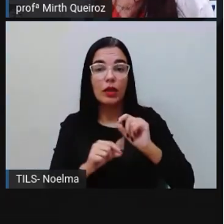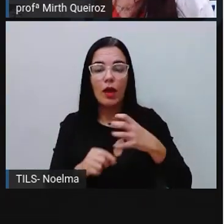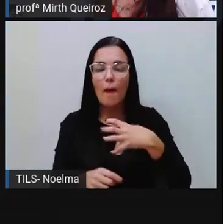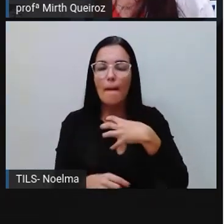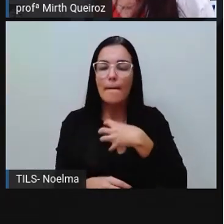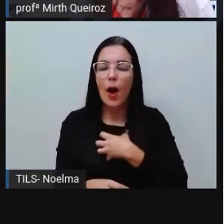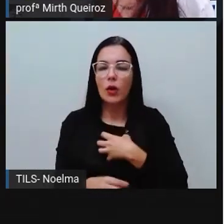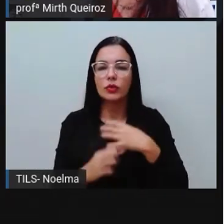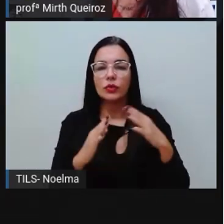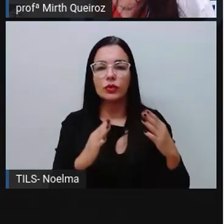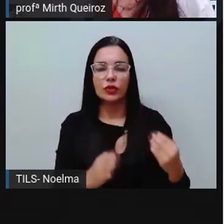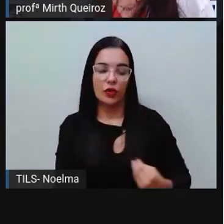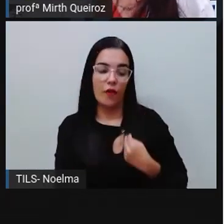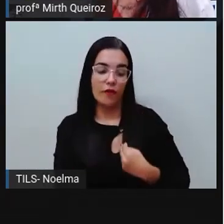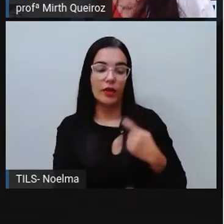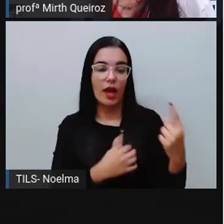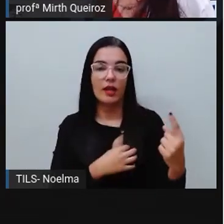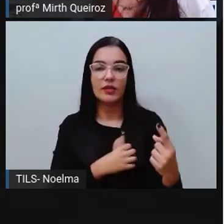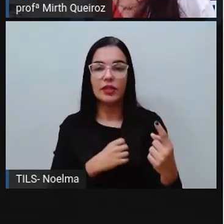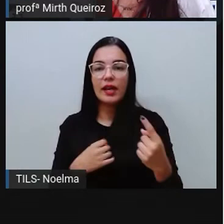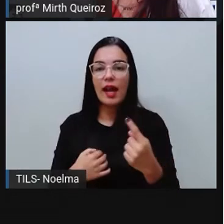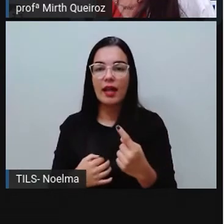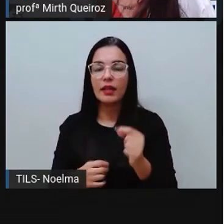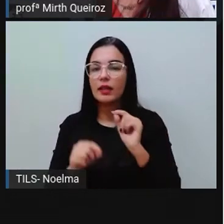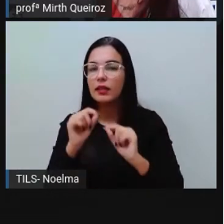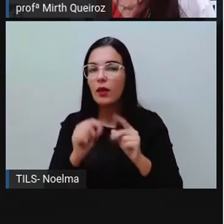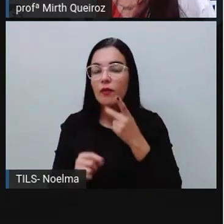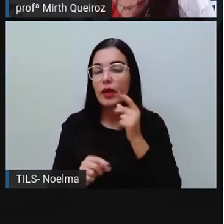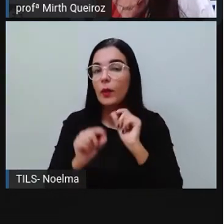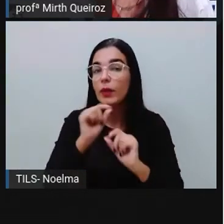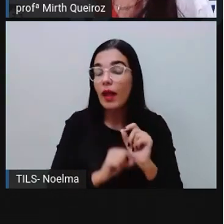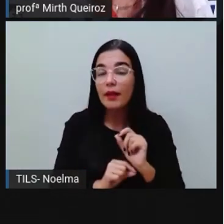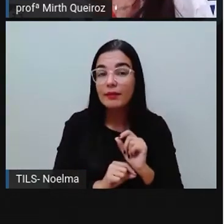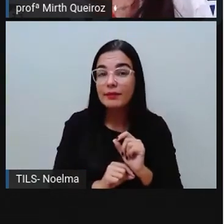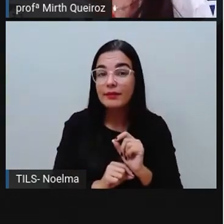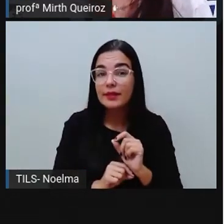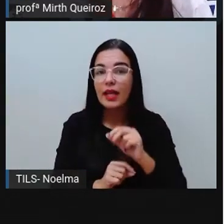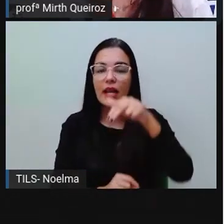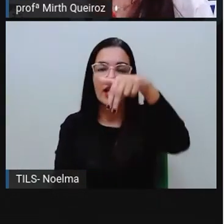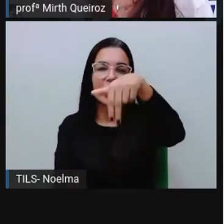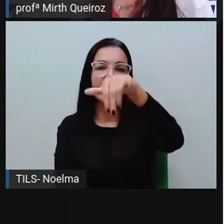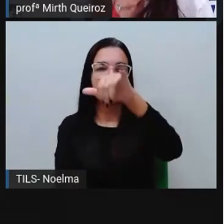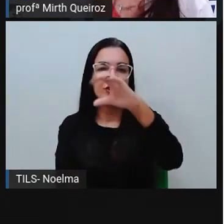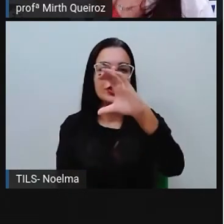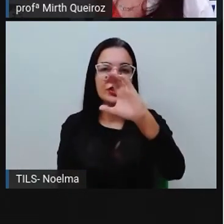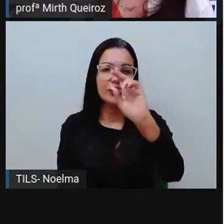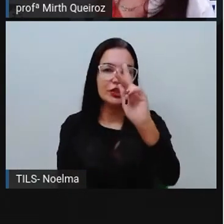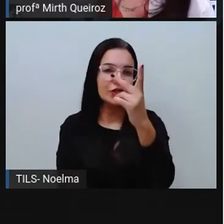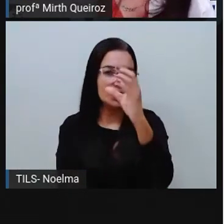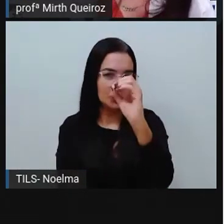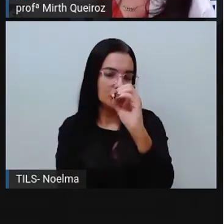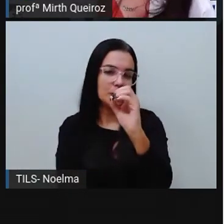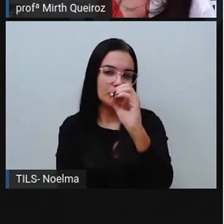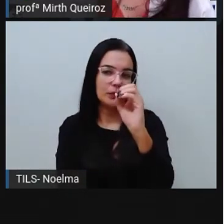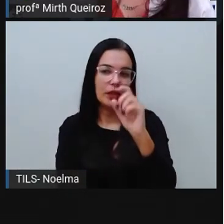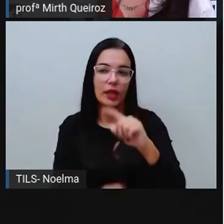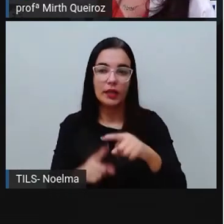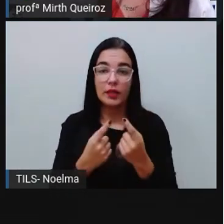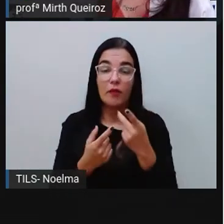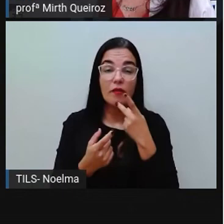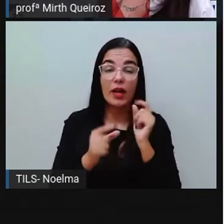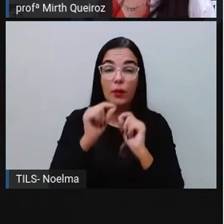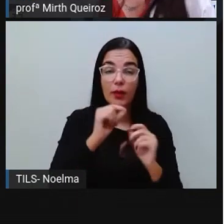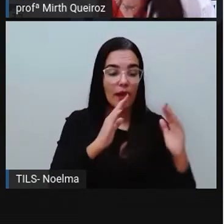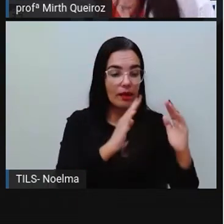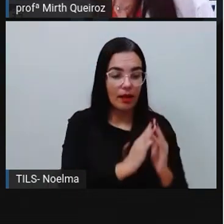de vida desses animais. Neste caso, nós estamos falando também sobre o nicho ecológico. Então, ao mesmo tempo que a gente está falando sobre o habitat, que é o local